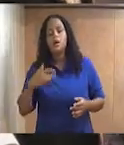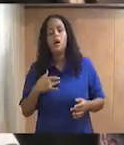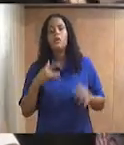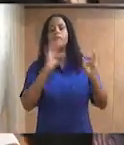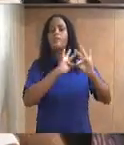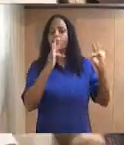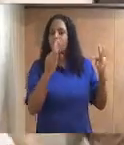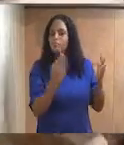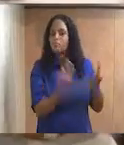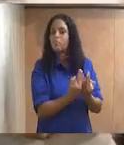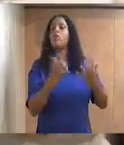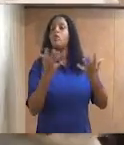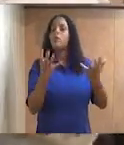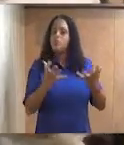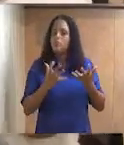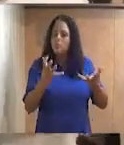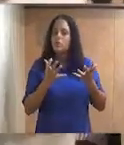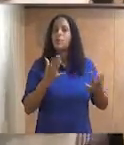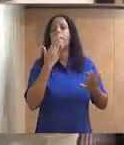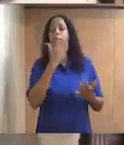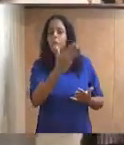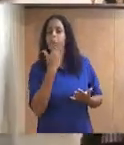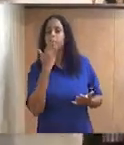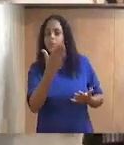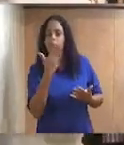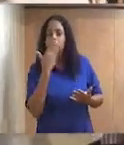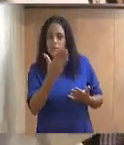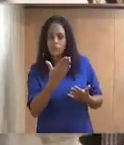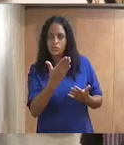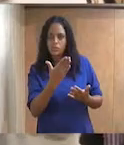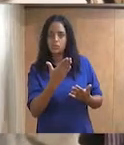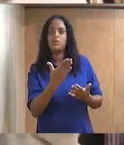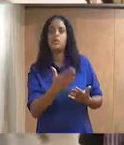Então, eu queria deixar...